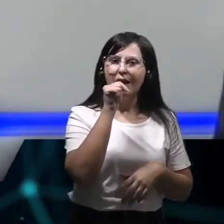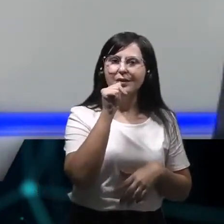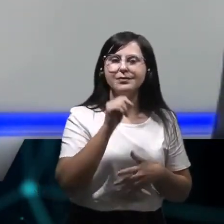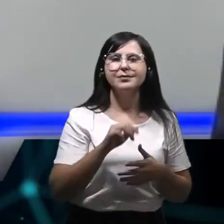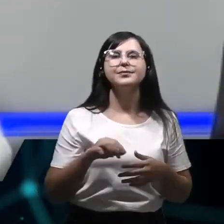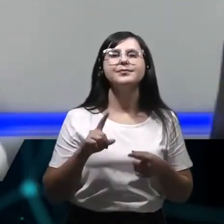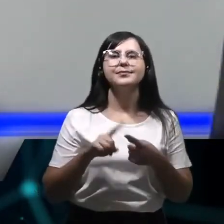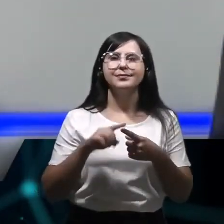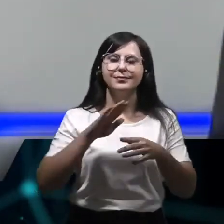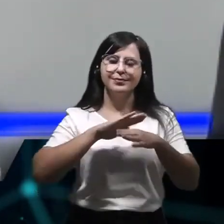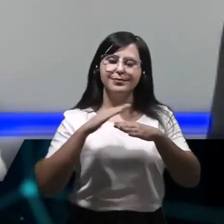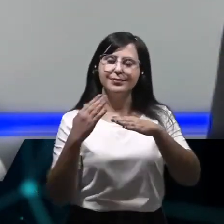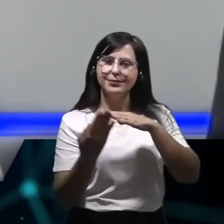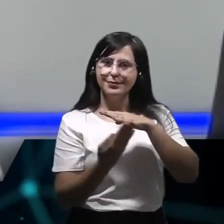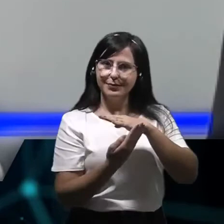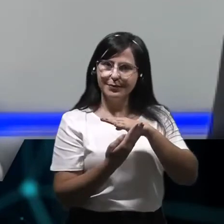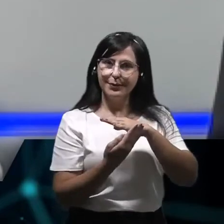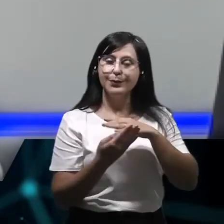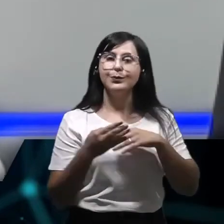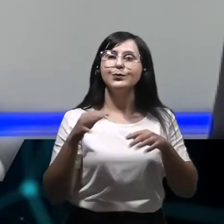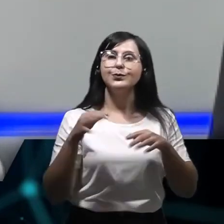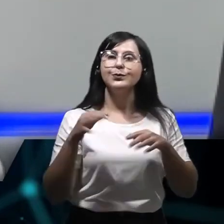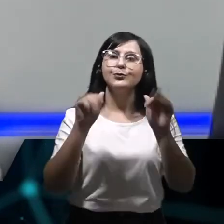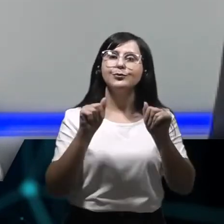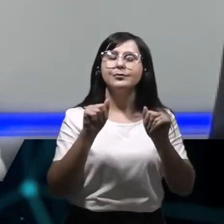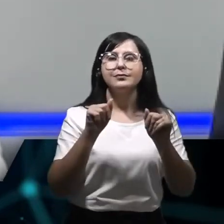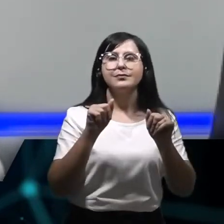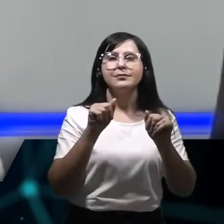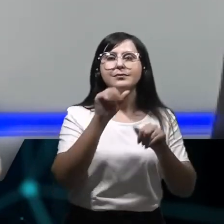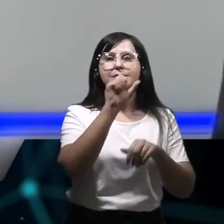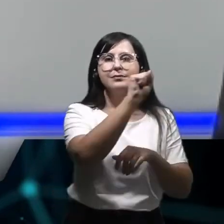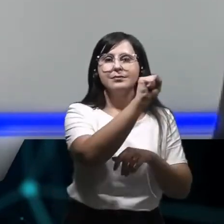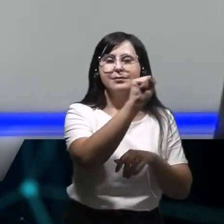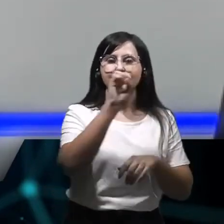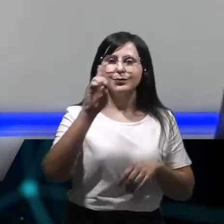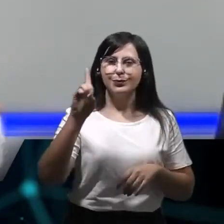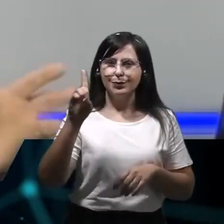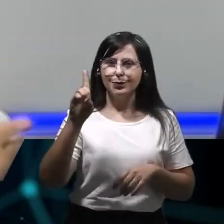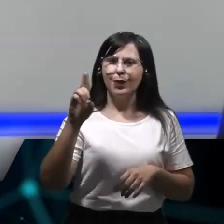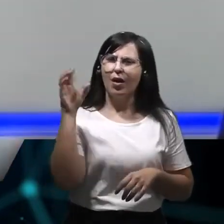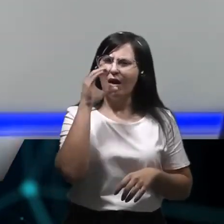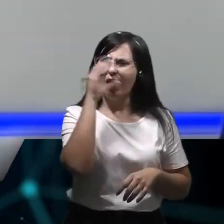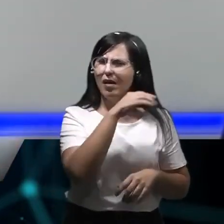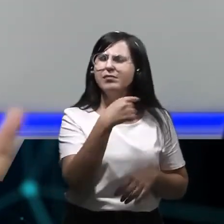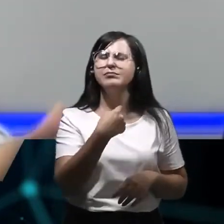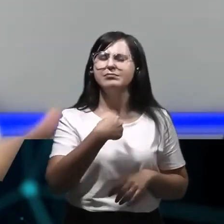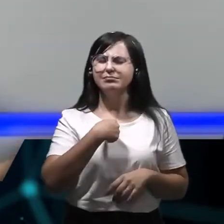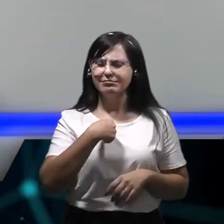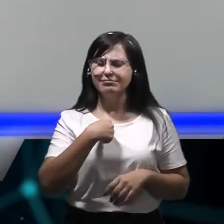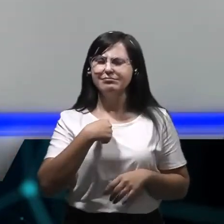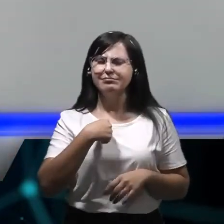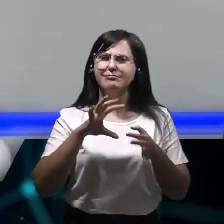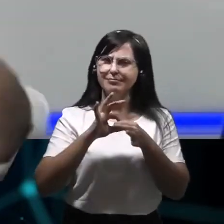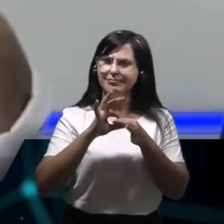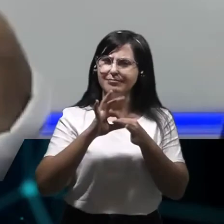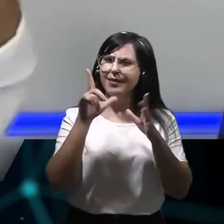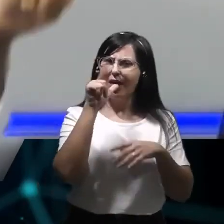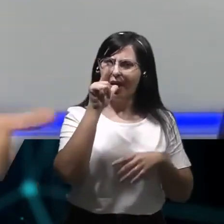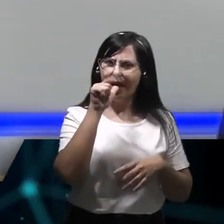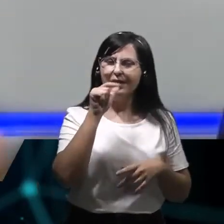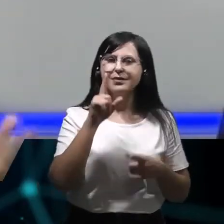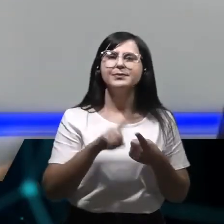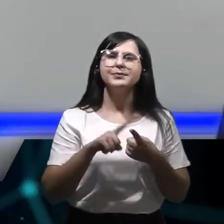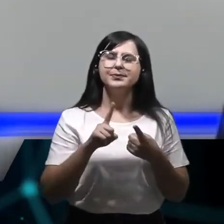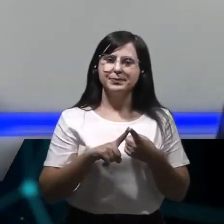aqui lá no final de São Domingo. Então eu tenho preocupação sim. E logo, logo, quando for liberado meu loteamento, eu vou colocar como tem